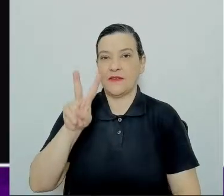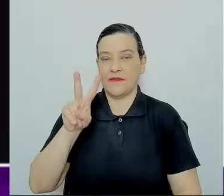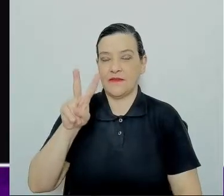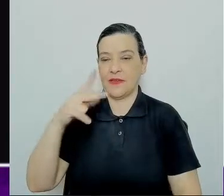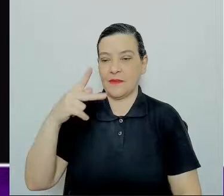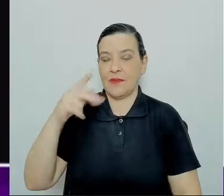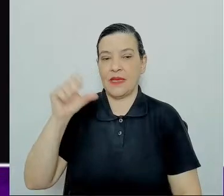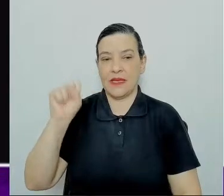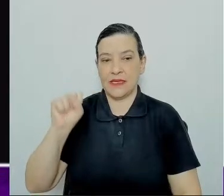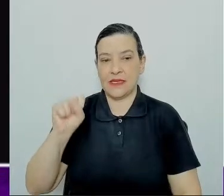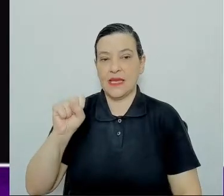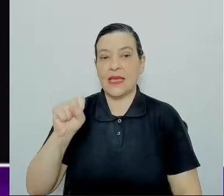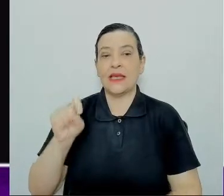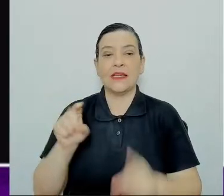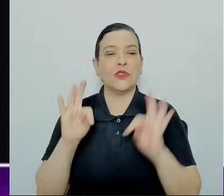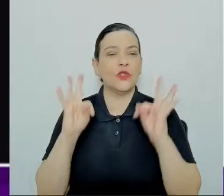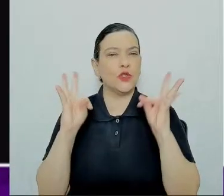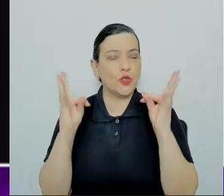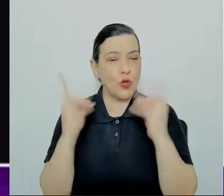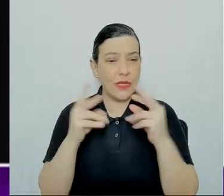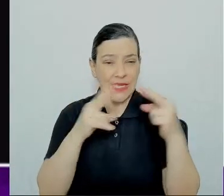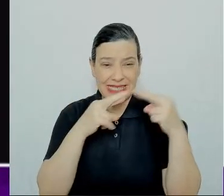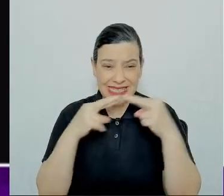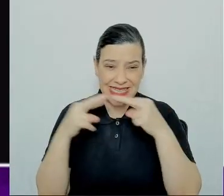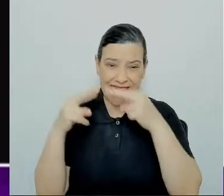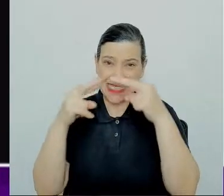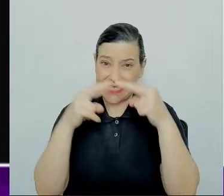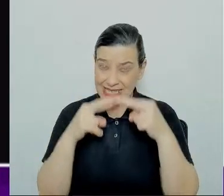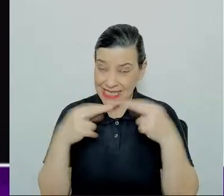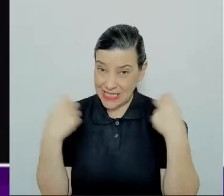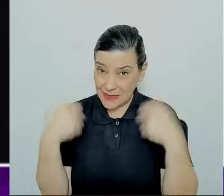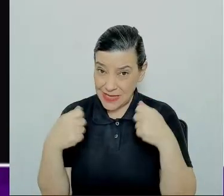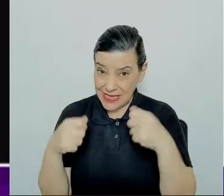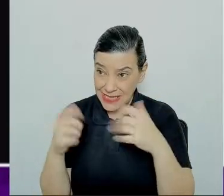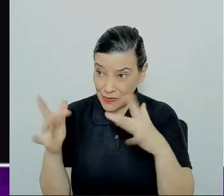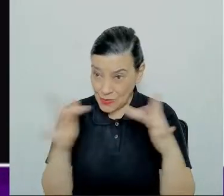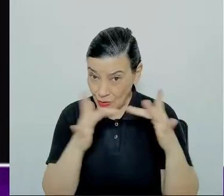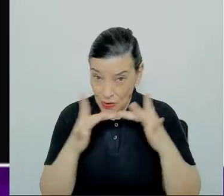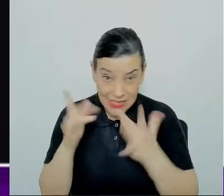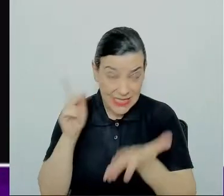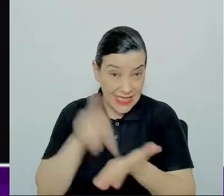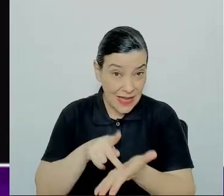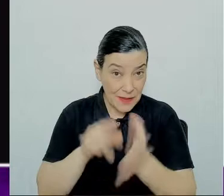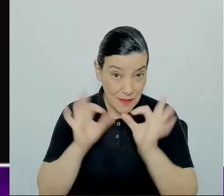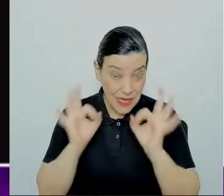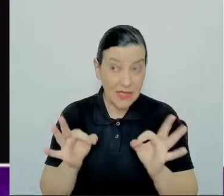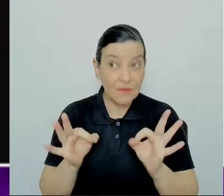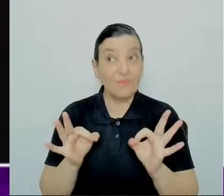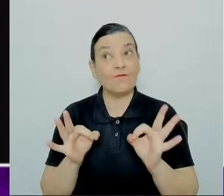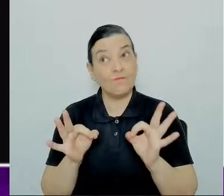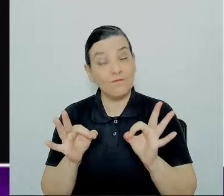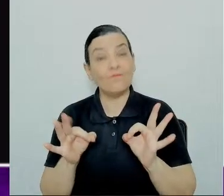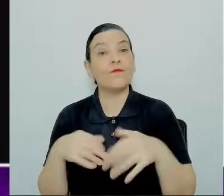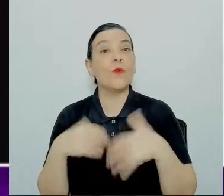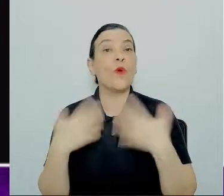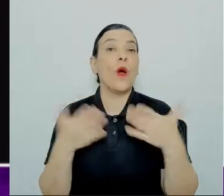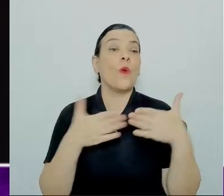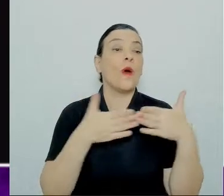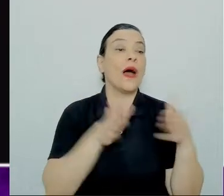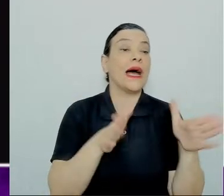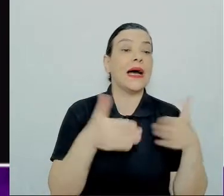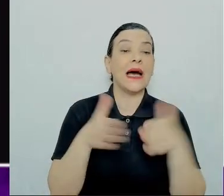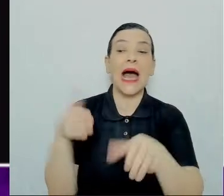VNet, será que todas essas redes precisam se conversar? Se sim, quais portas eu vou permitir que